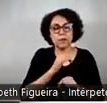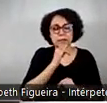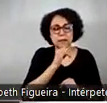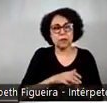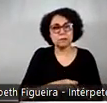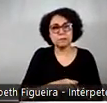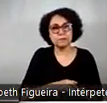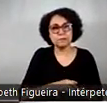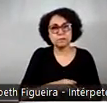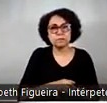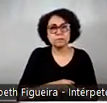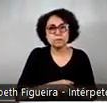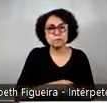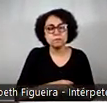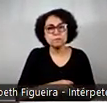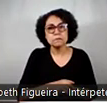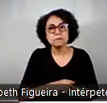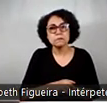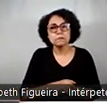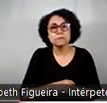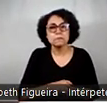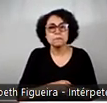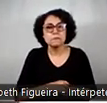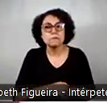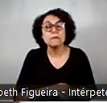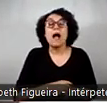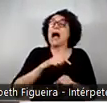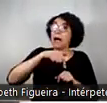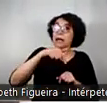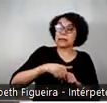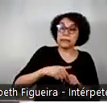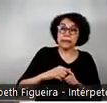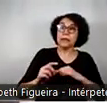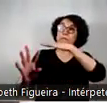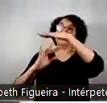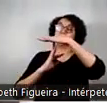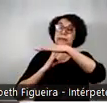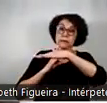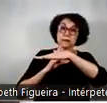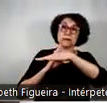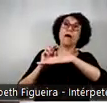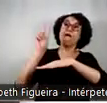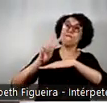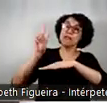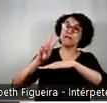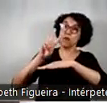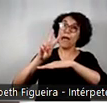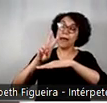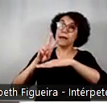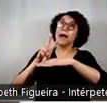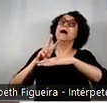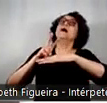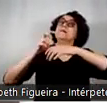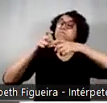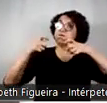uma massiva, né, migração venezuelana para o Brasil, né, em 2016, quando começa,